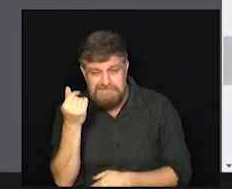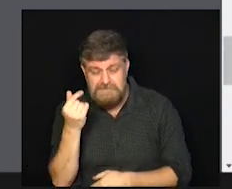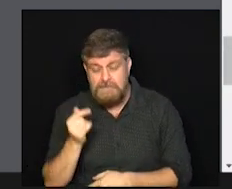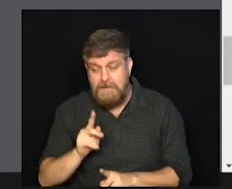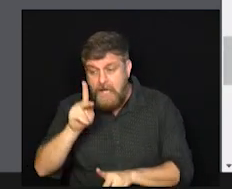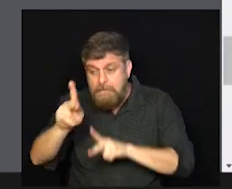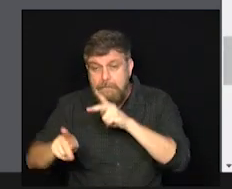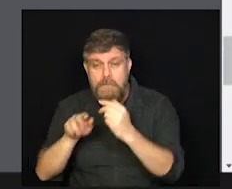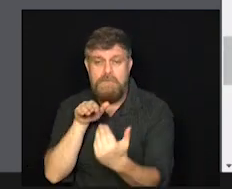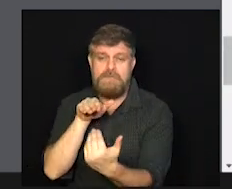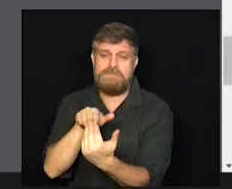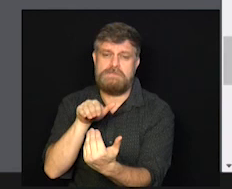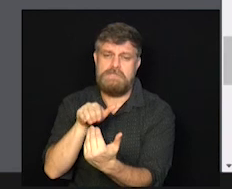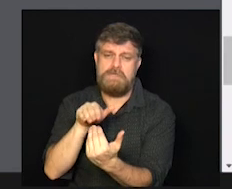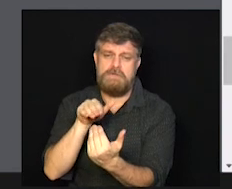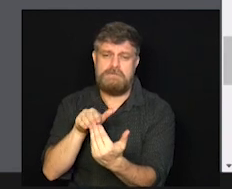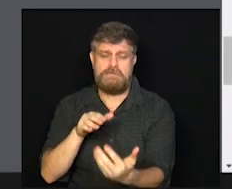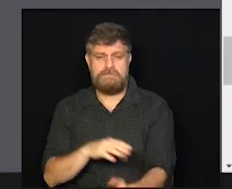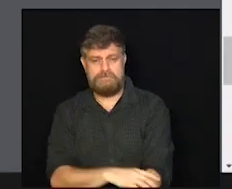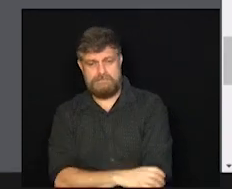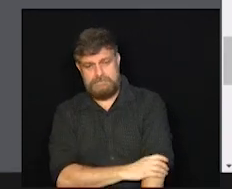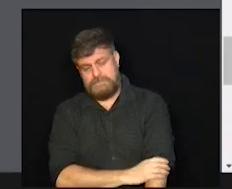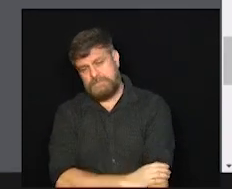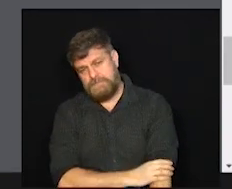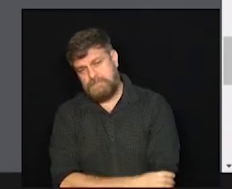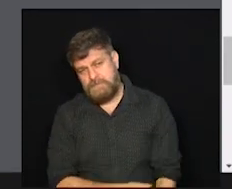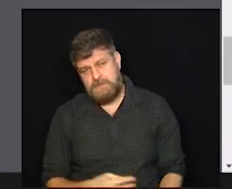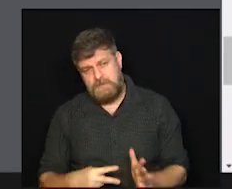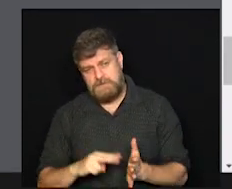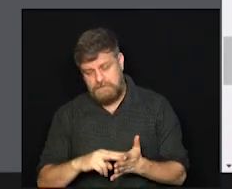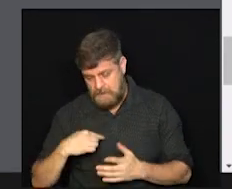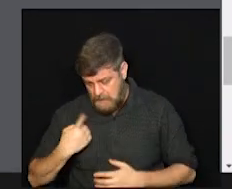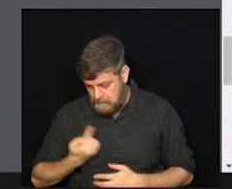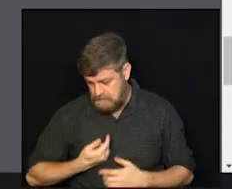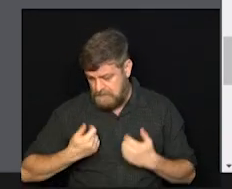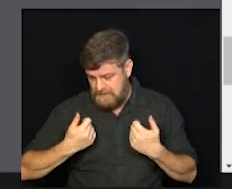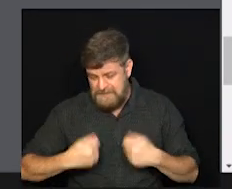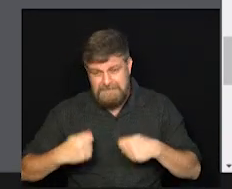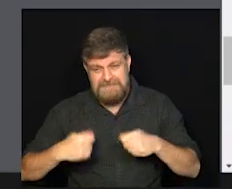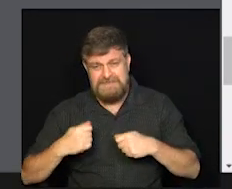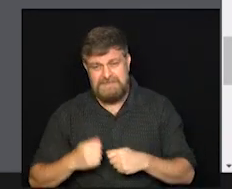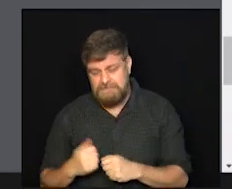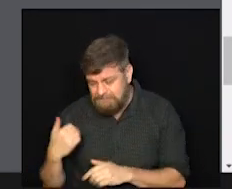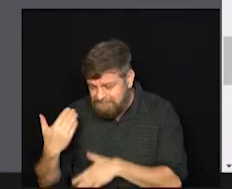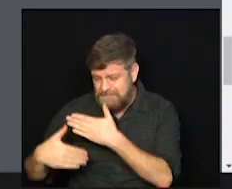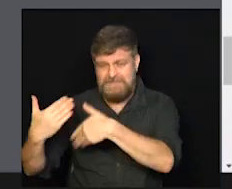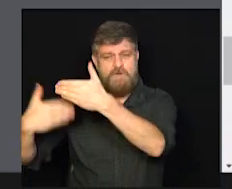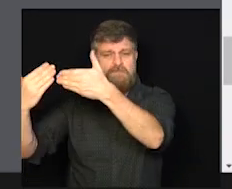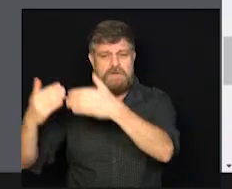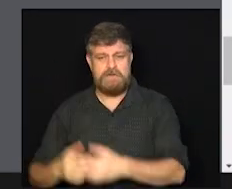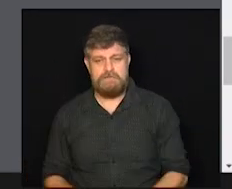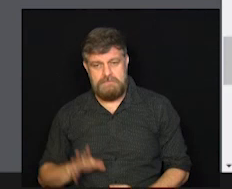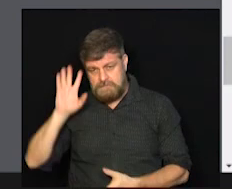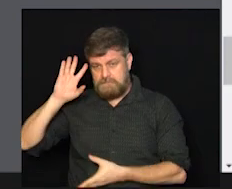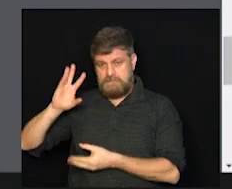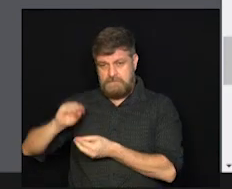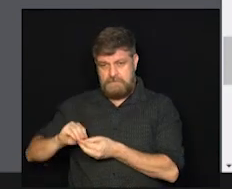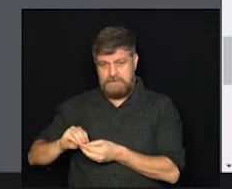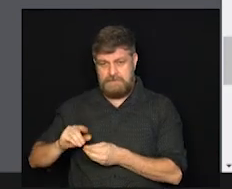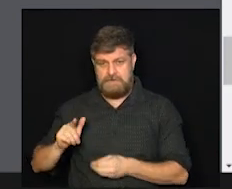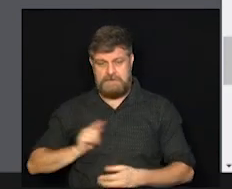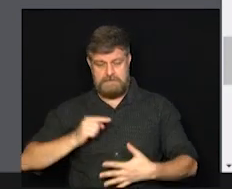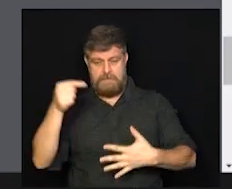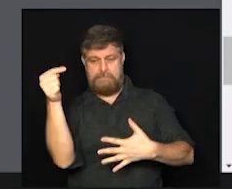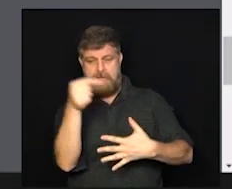população. Ou seja, nós precisamos nos envolver. E, por fim, levantando essas